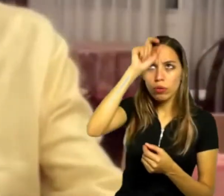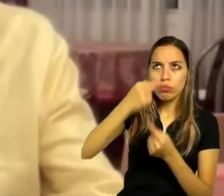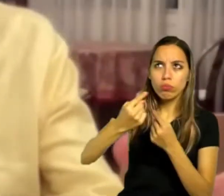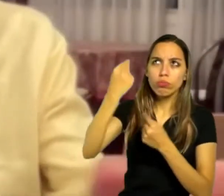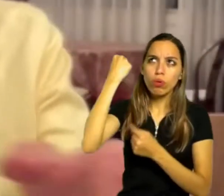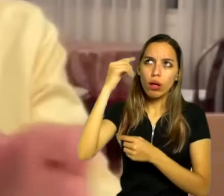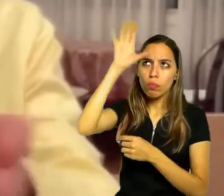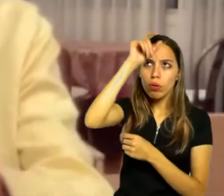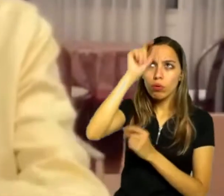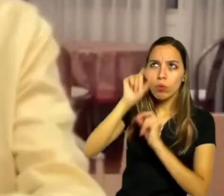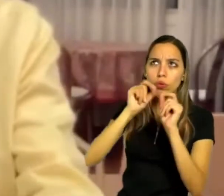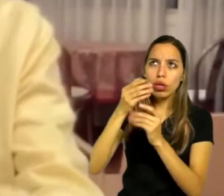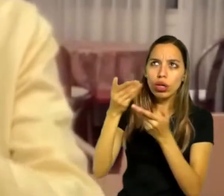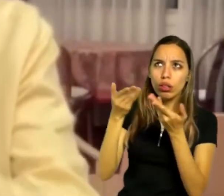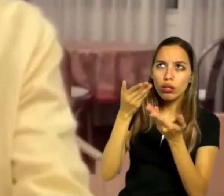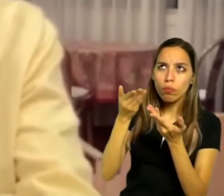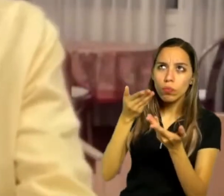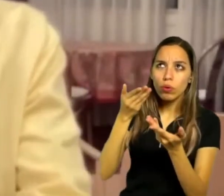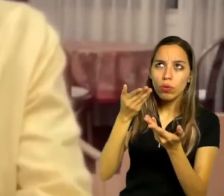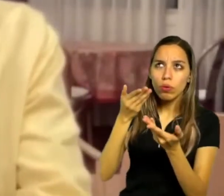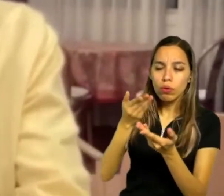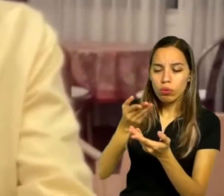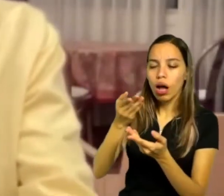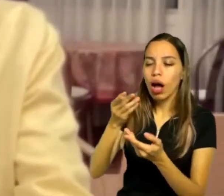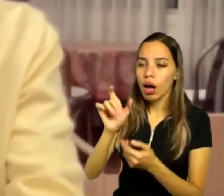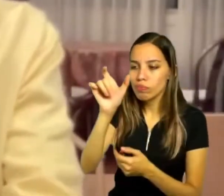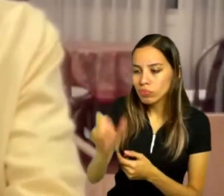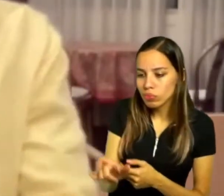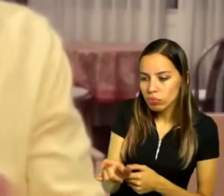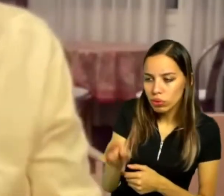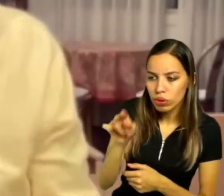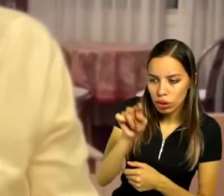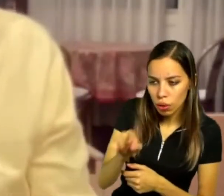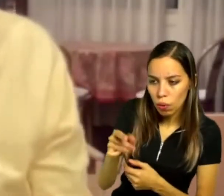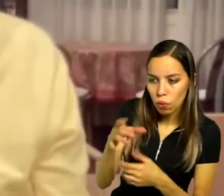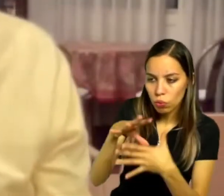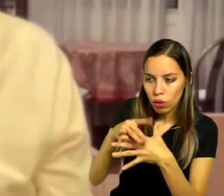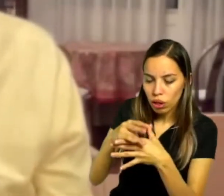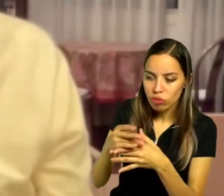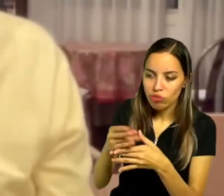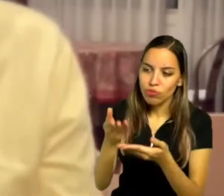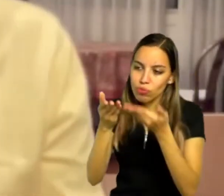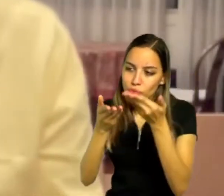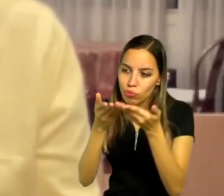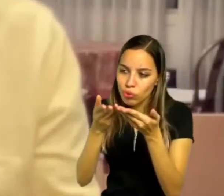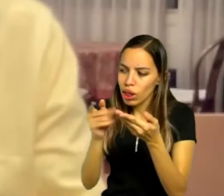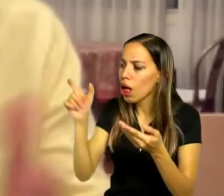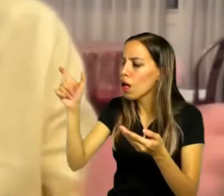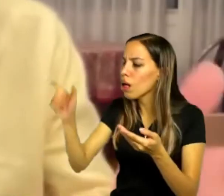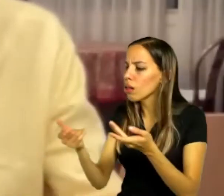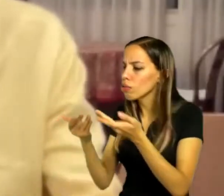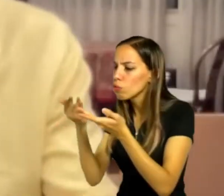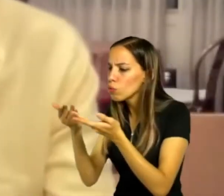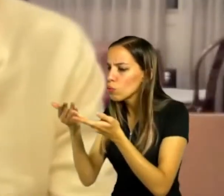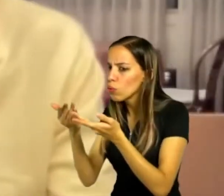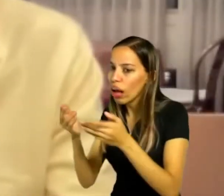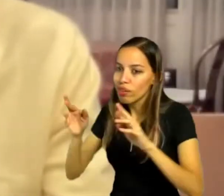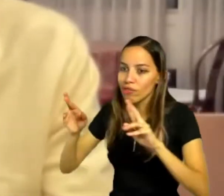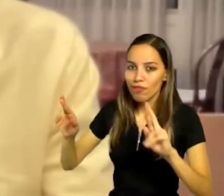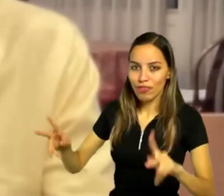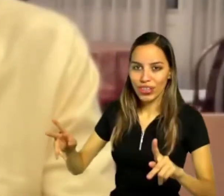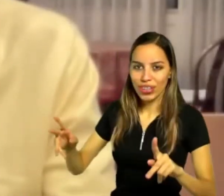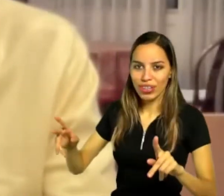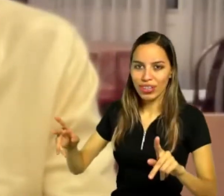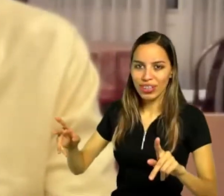que você sabe, vai ser aplicado naquela pessoa, que não vai ser da mesma forma que na outra, né? Por causa da biodiversidade